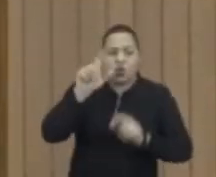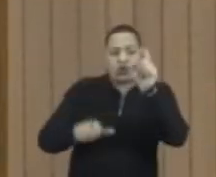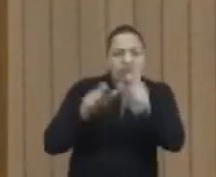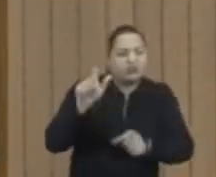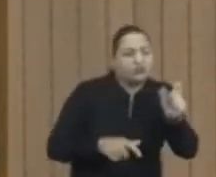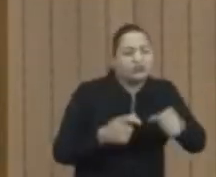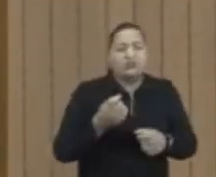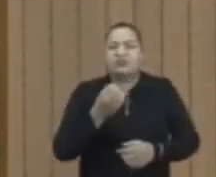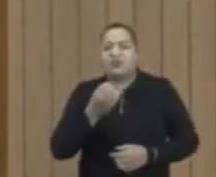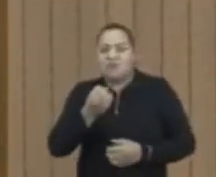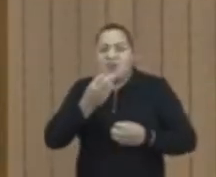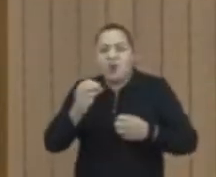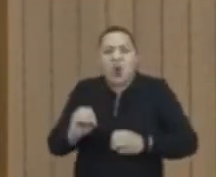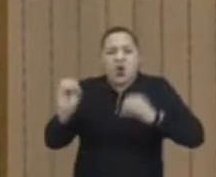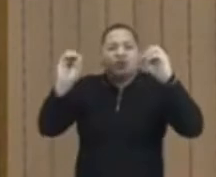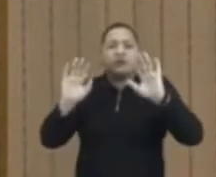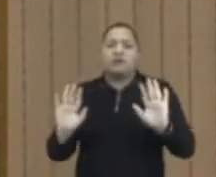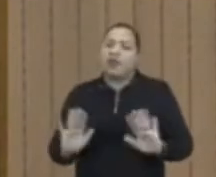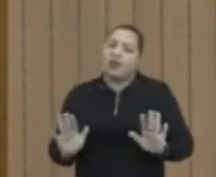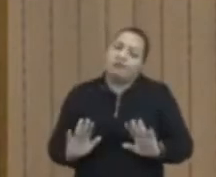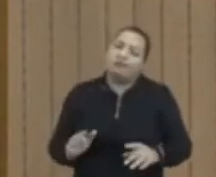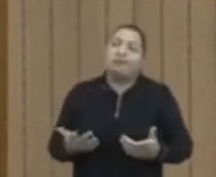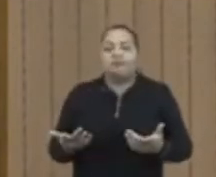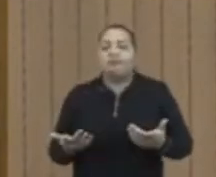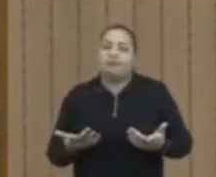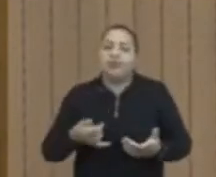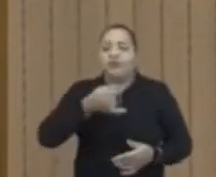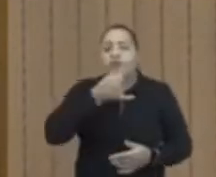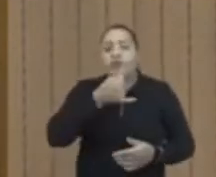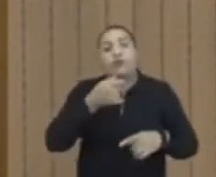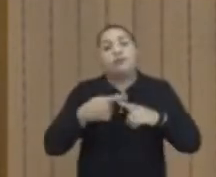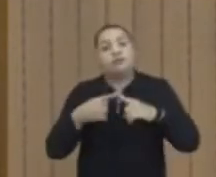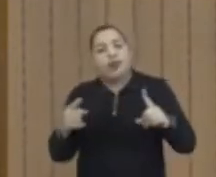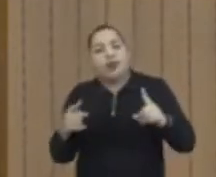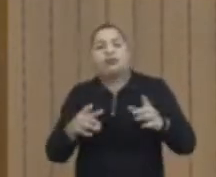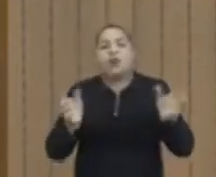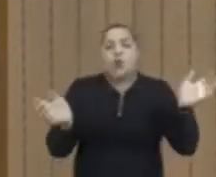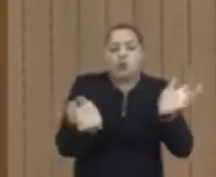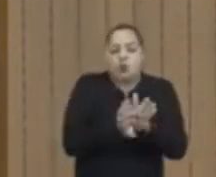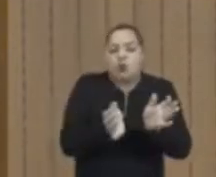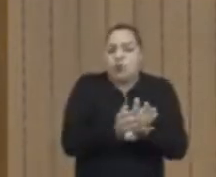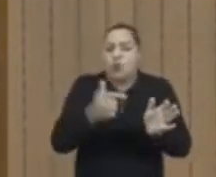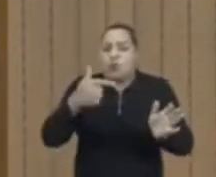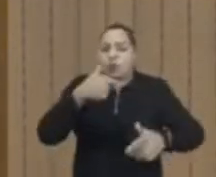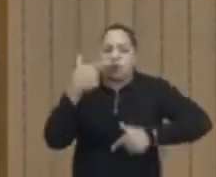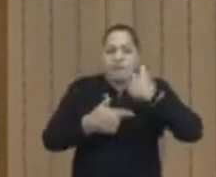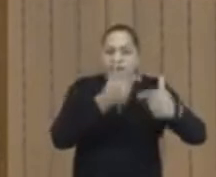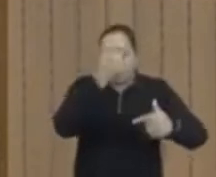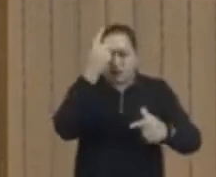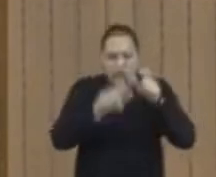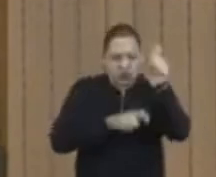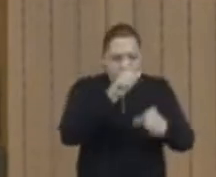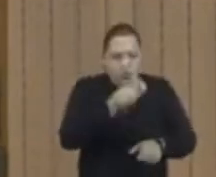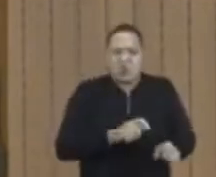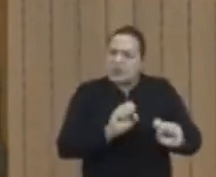certamente é uma equipe bastante aguerrida e uma equipe que não corre do trabalho. Nós